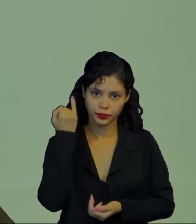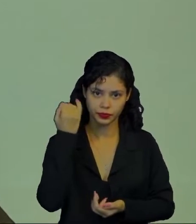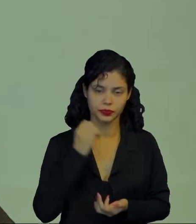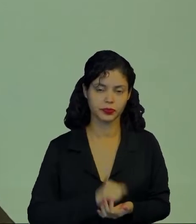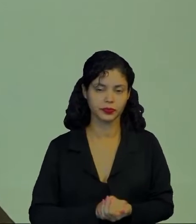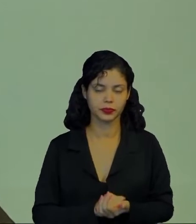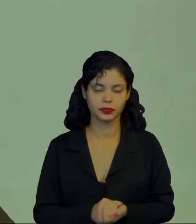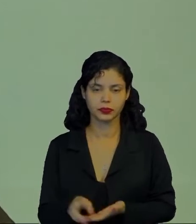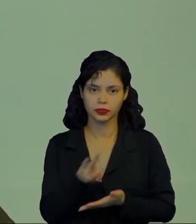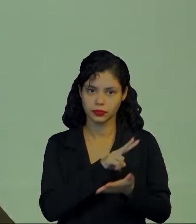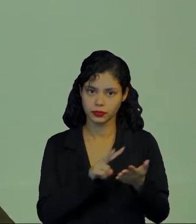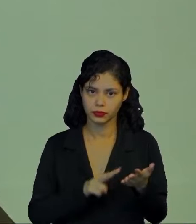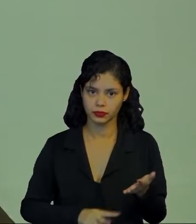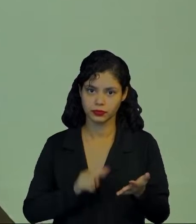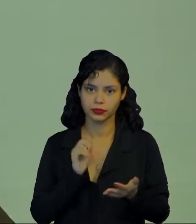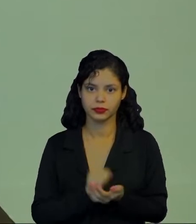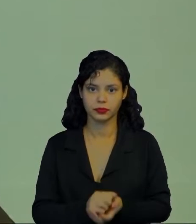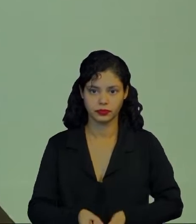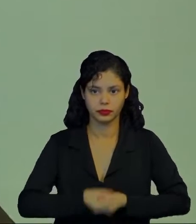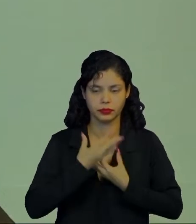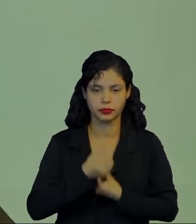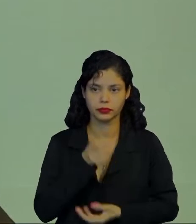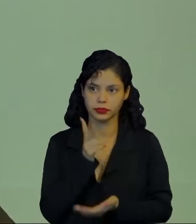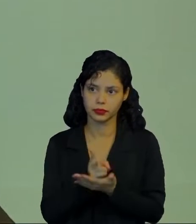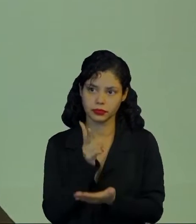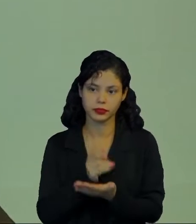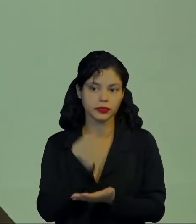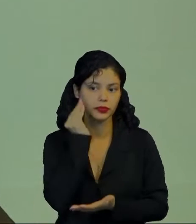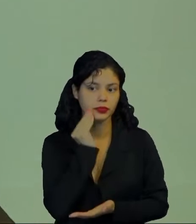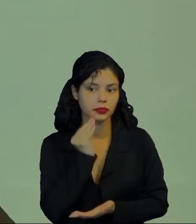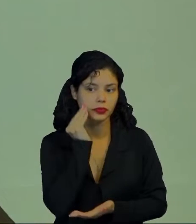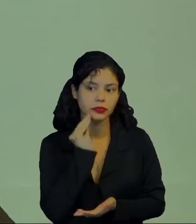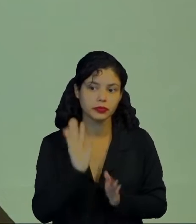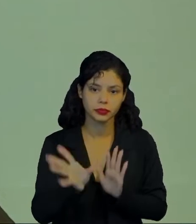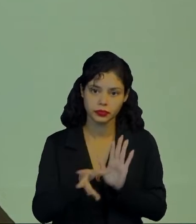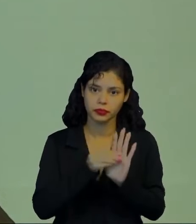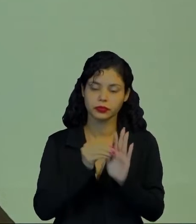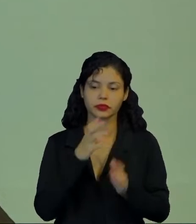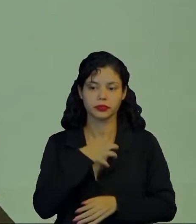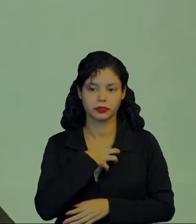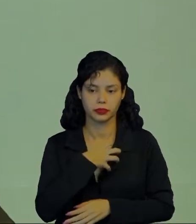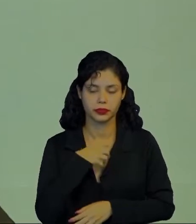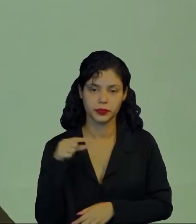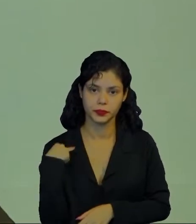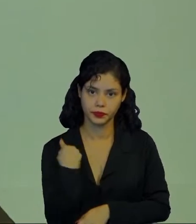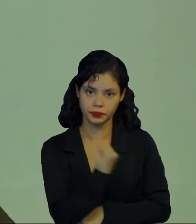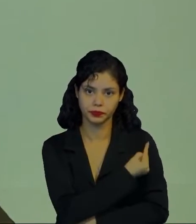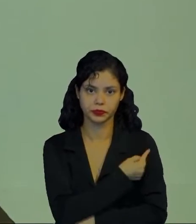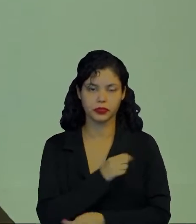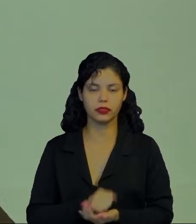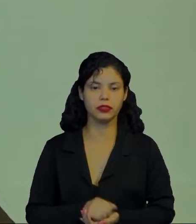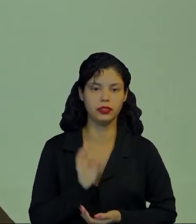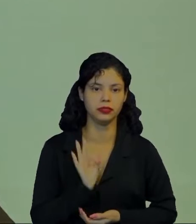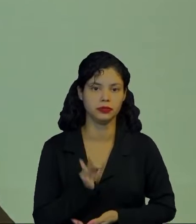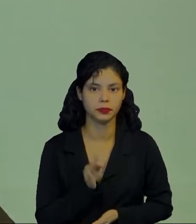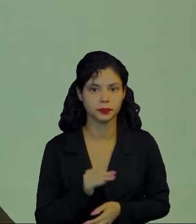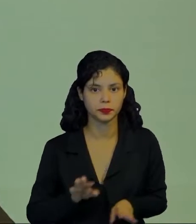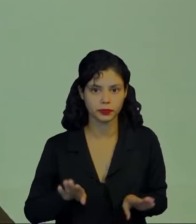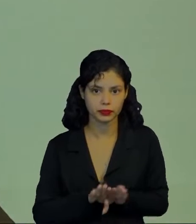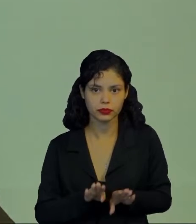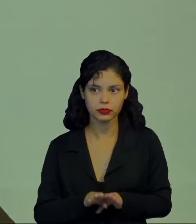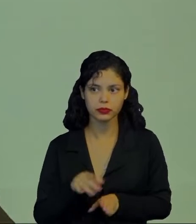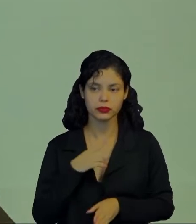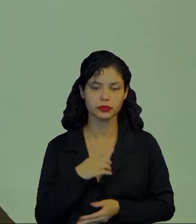a gente ler o poema e sempre tentar colocar os nossos sentimentos, certo?